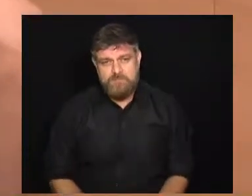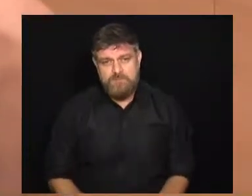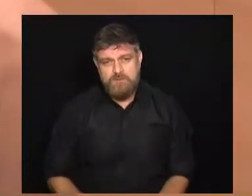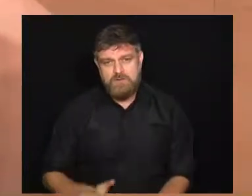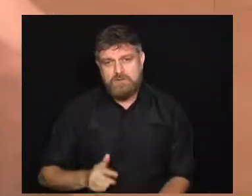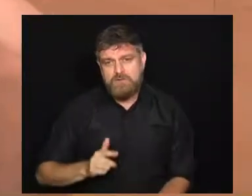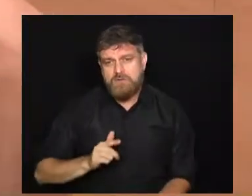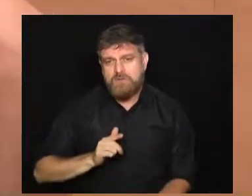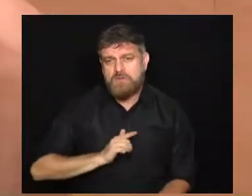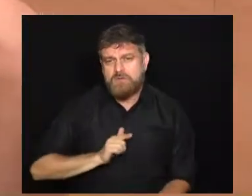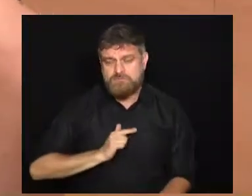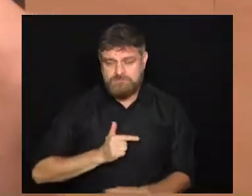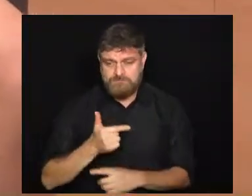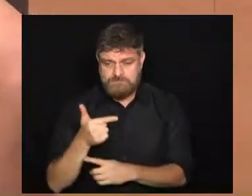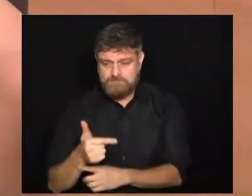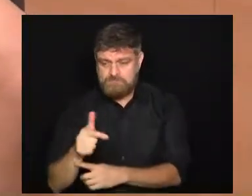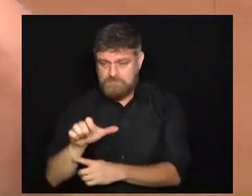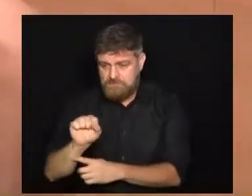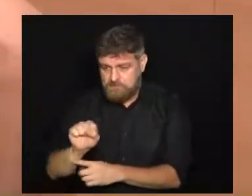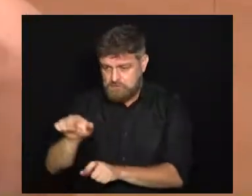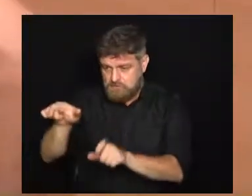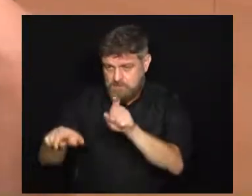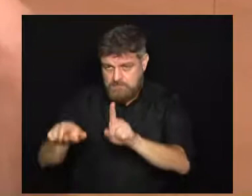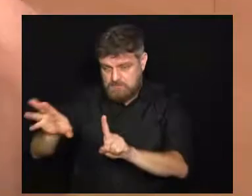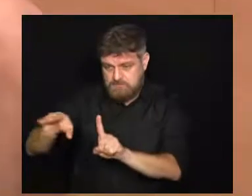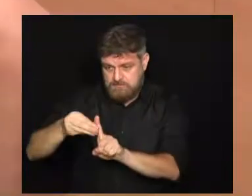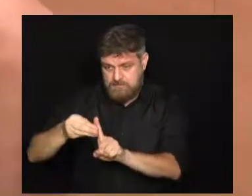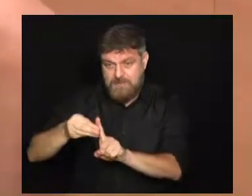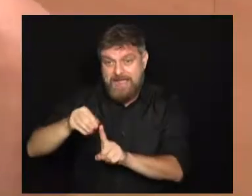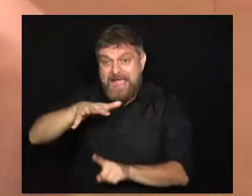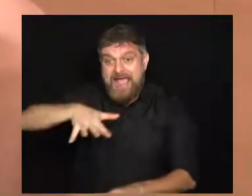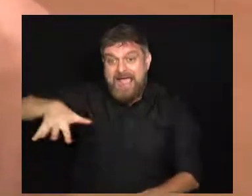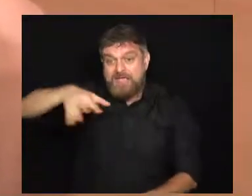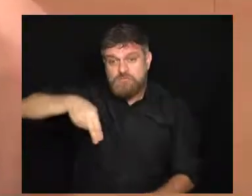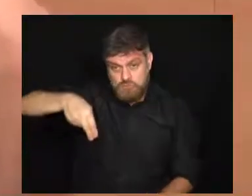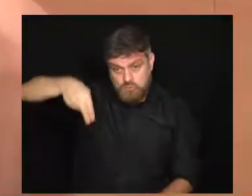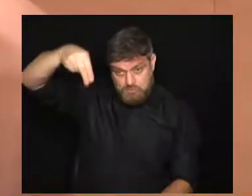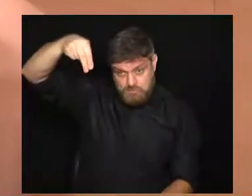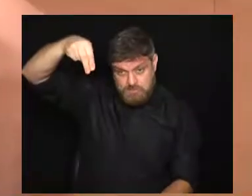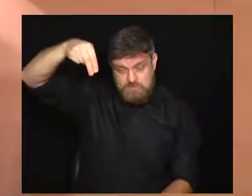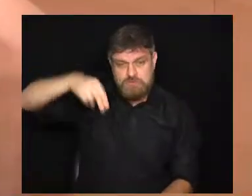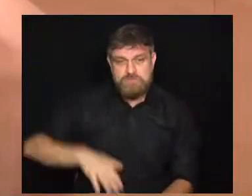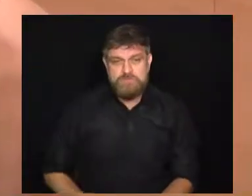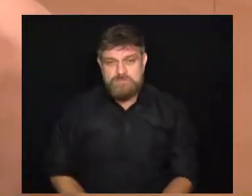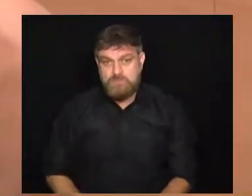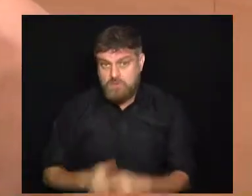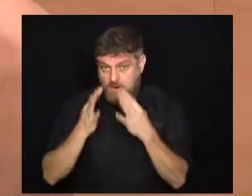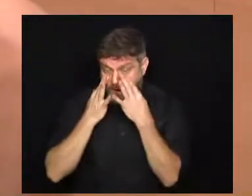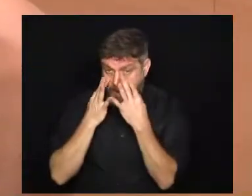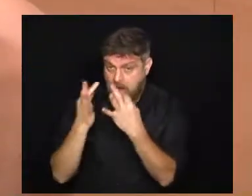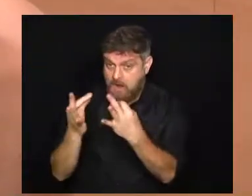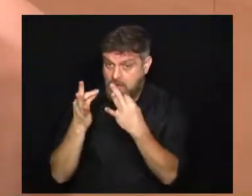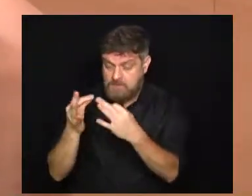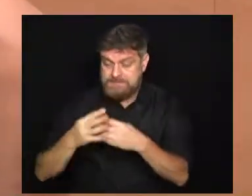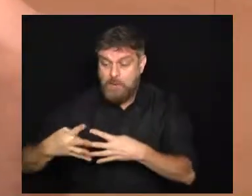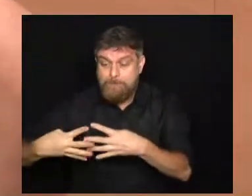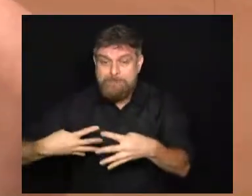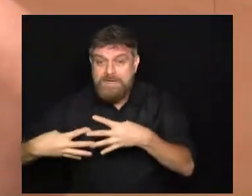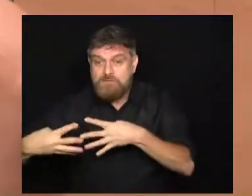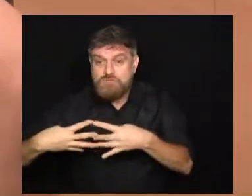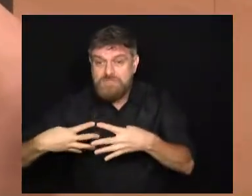Temos 28 casos na região norte, né? Chama atenção aqui bastante Barão